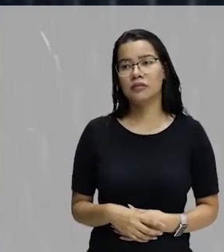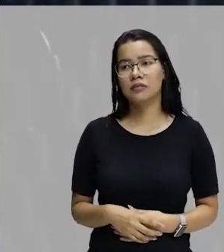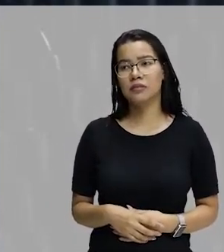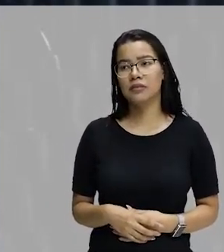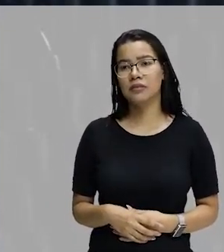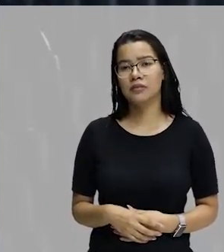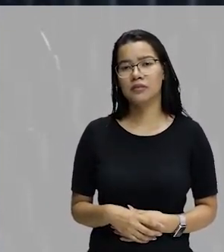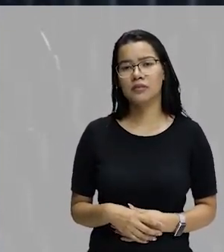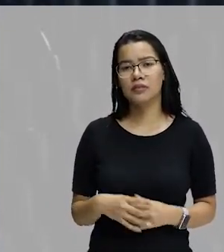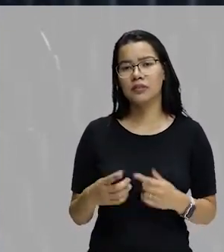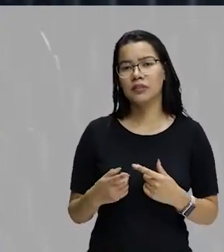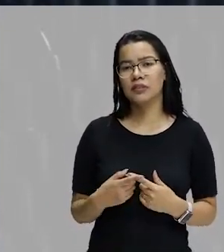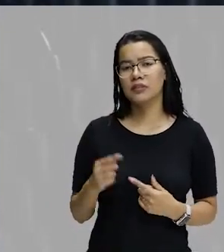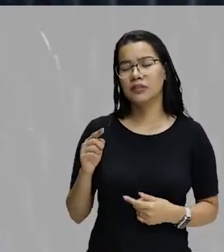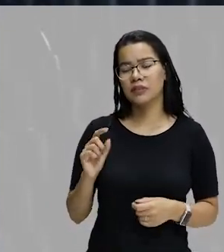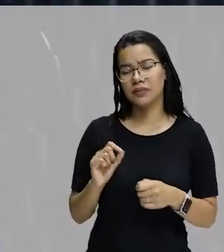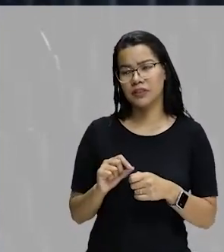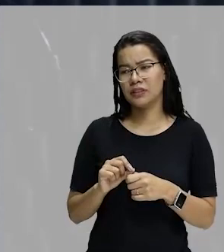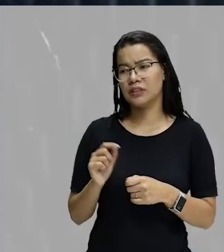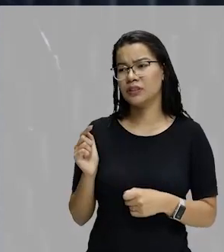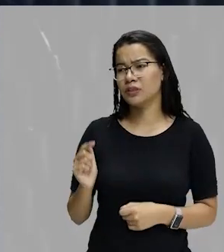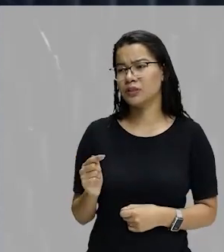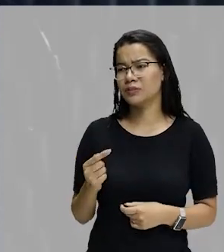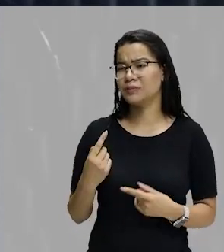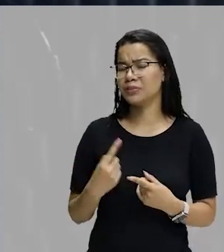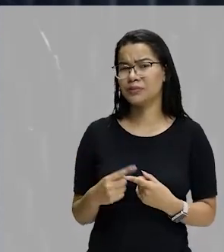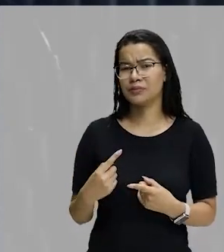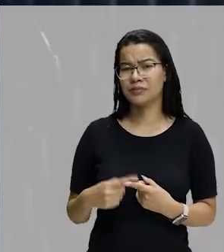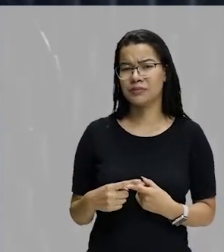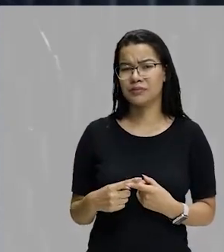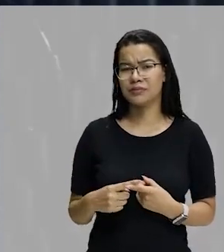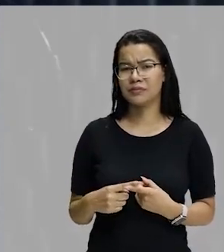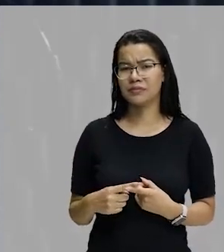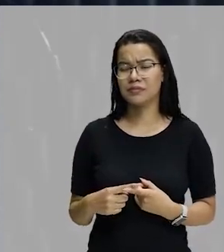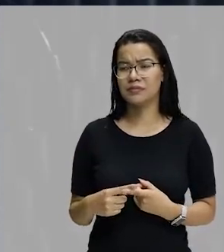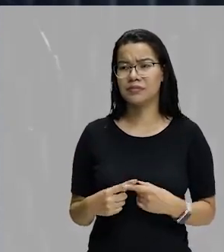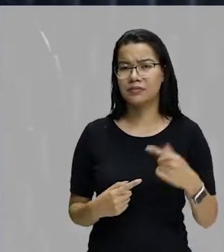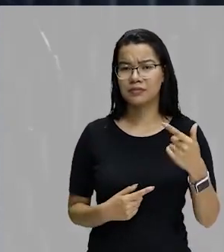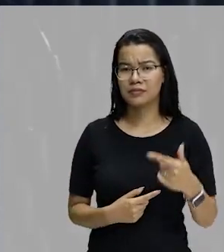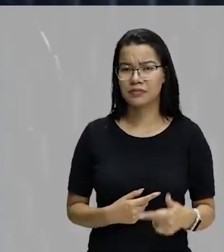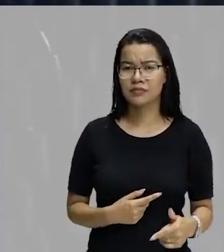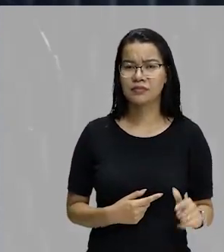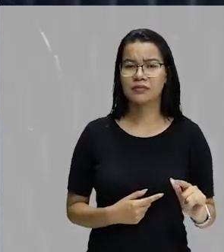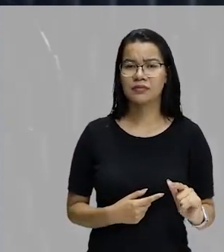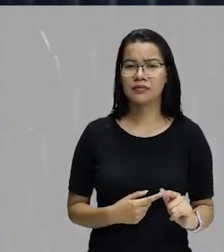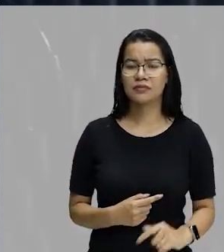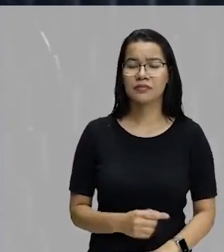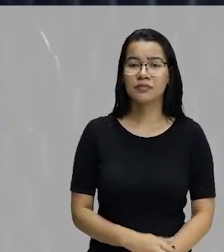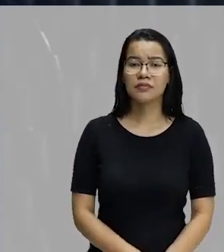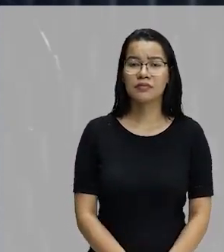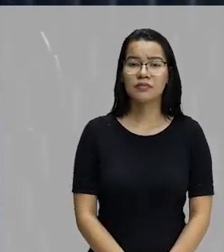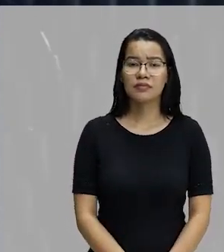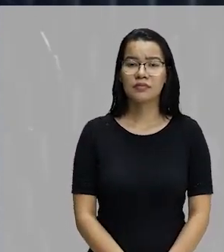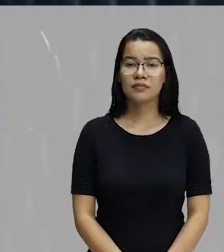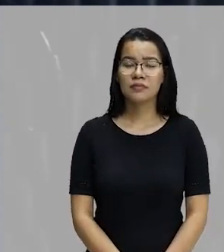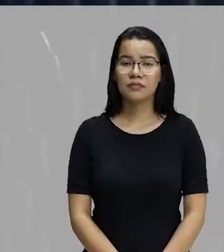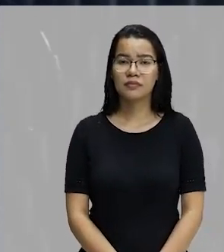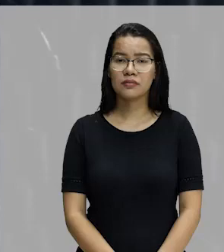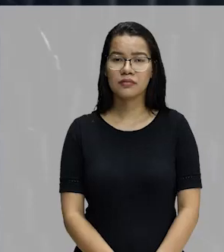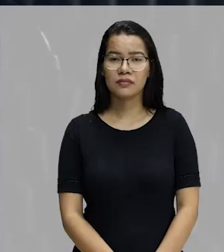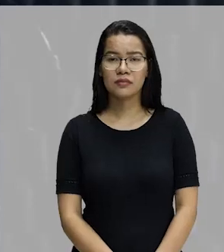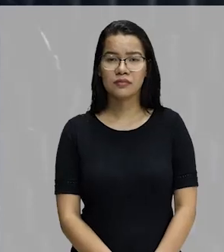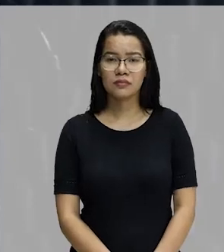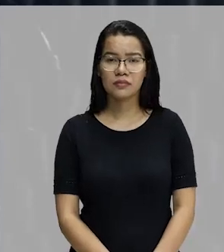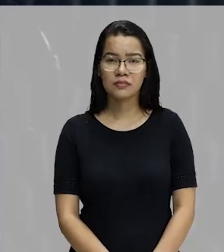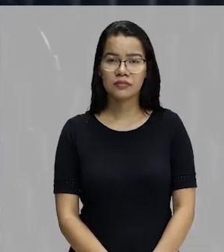for? Por que que você fez isso? Para que você fez isso? Bom, repetindo aqui. What did you do that for? Para que